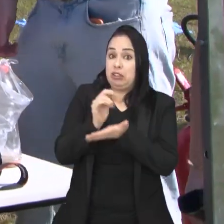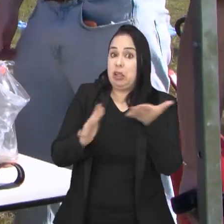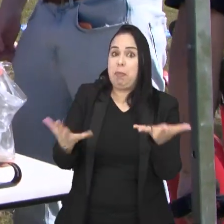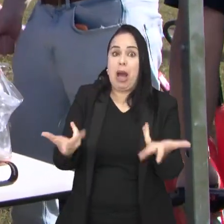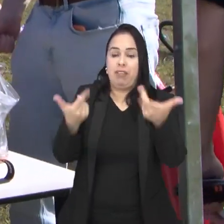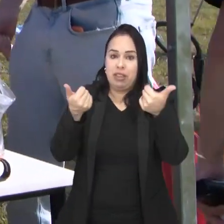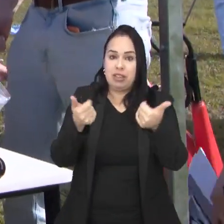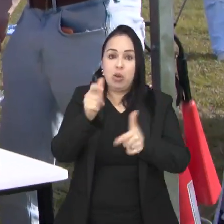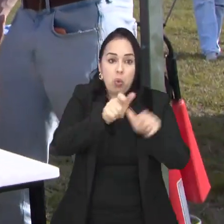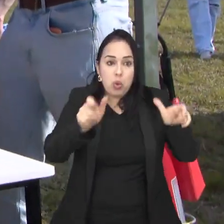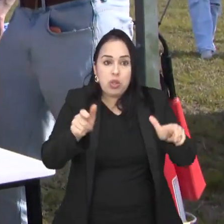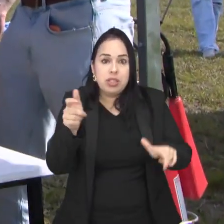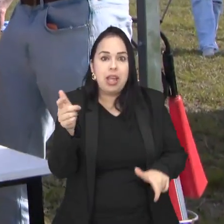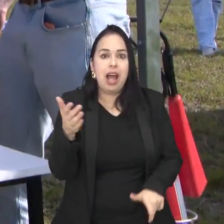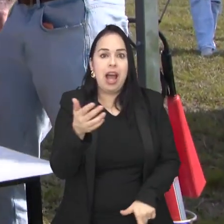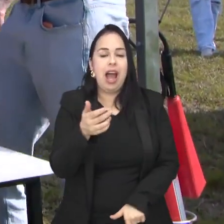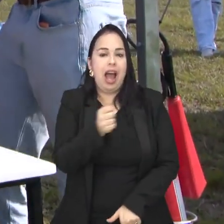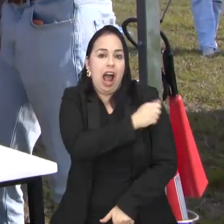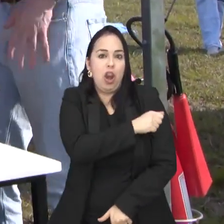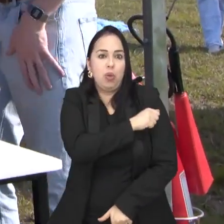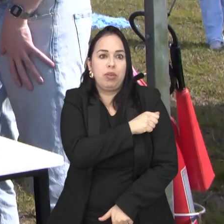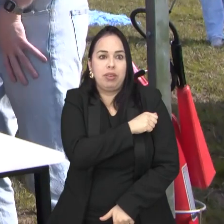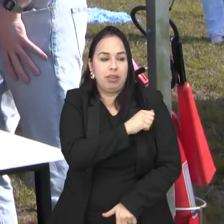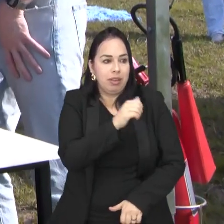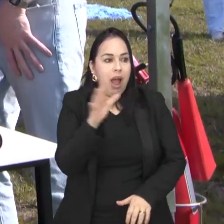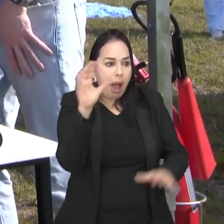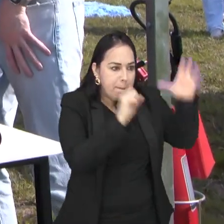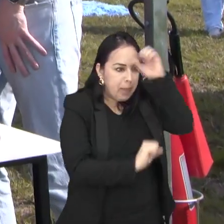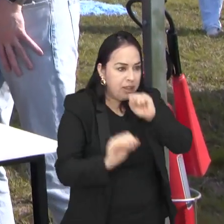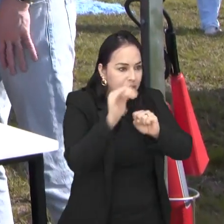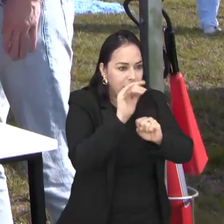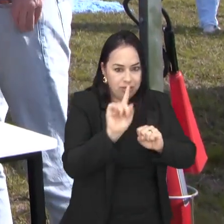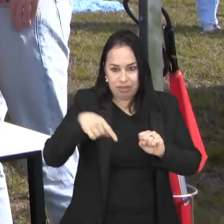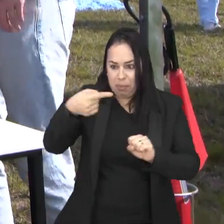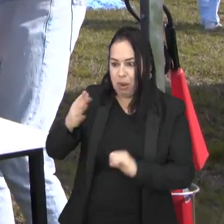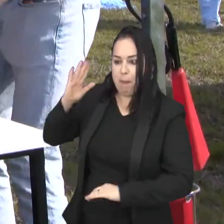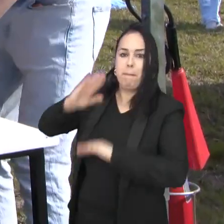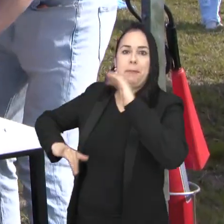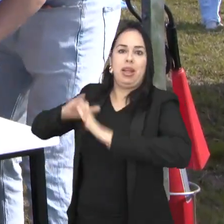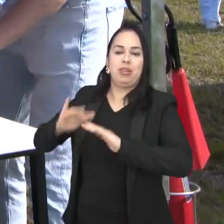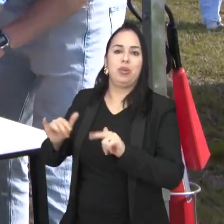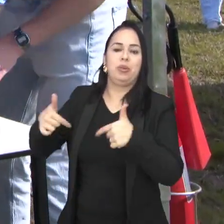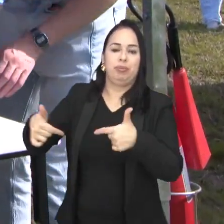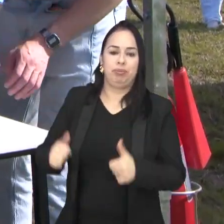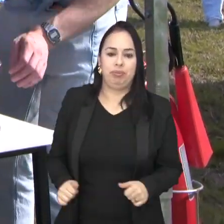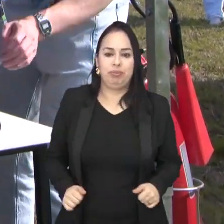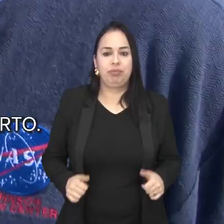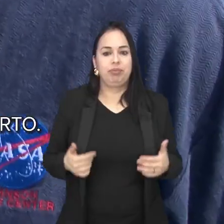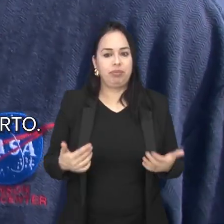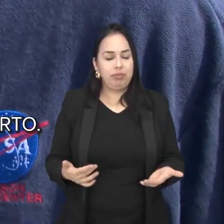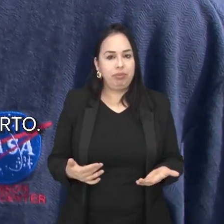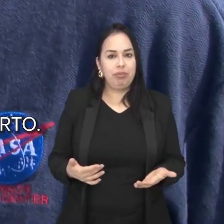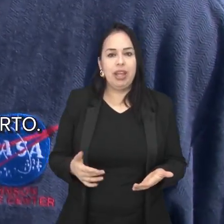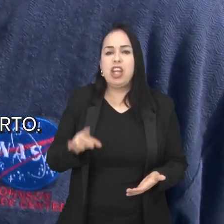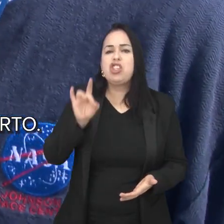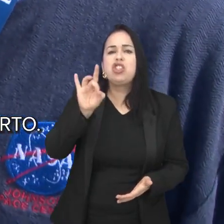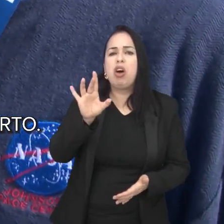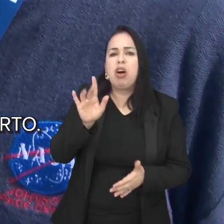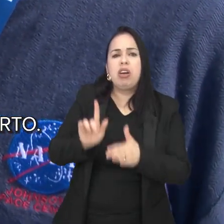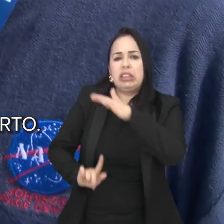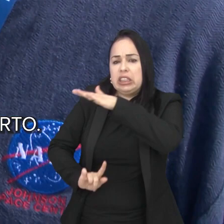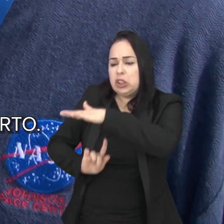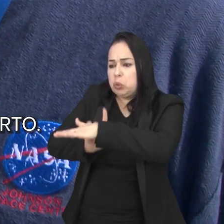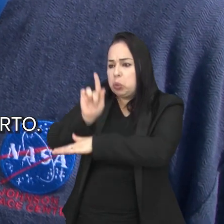atividade é muito rica, pois os alunos conseguem ver na prática aquilo que aprendem em sala de aula. Even though it's a model, it